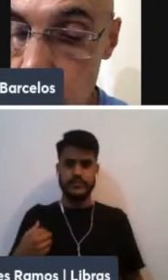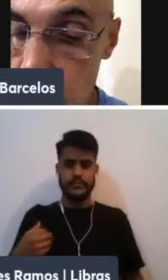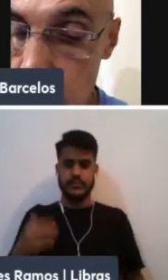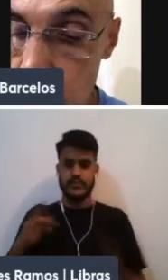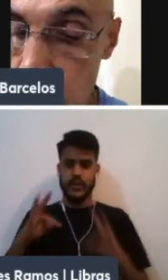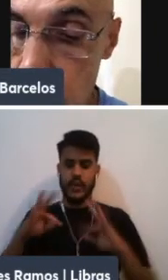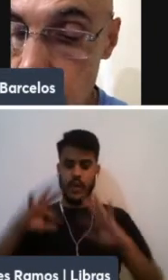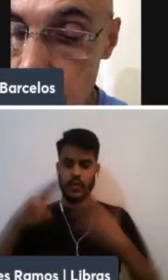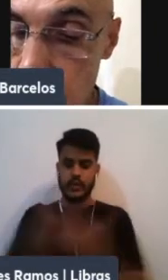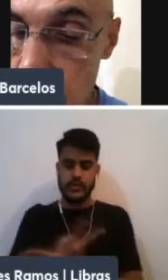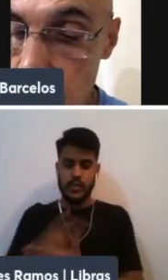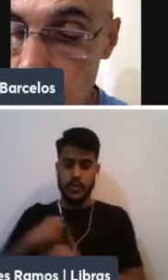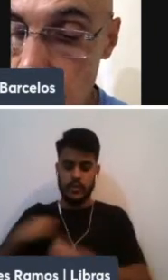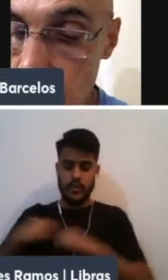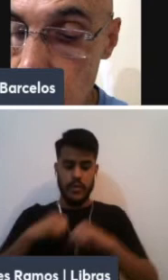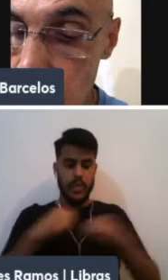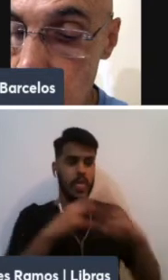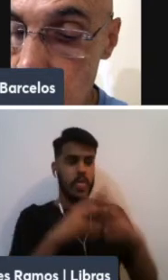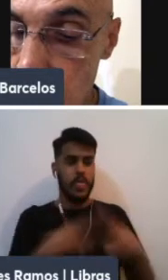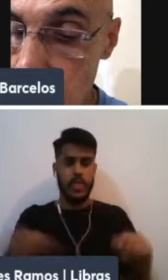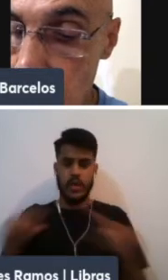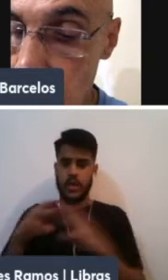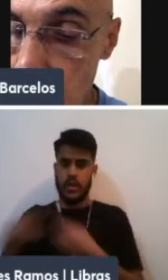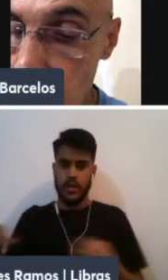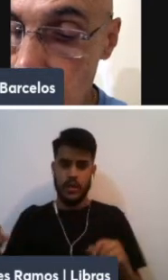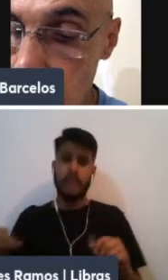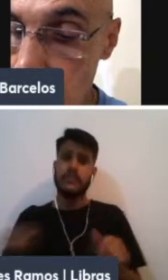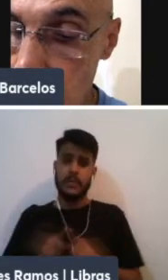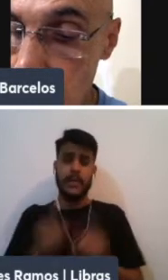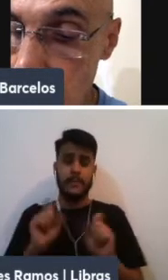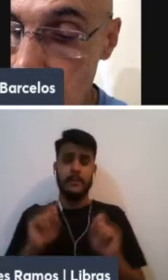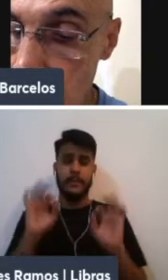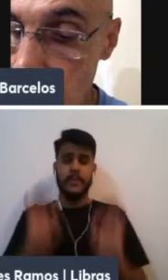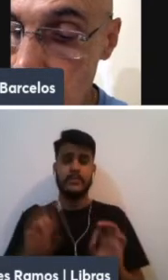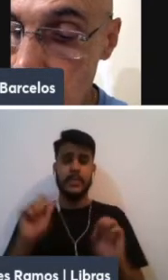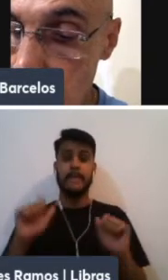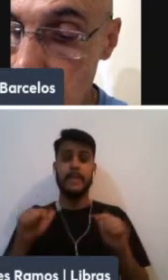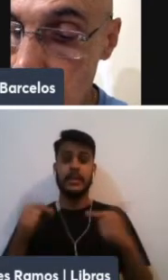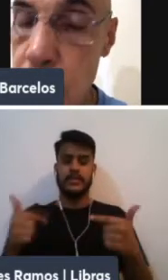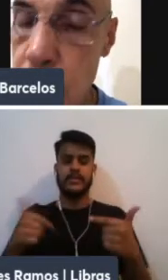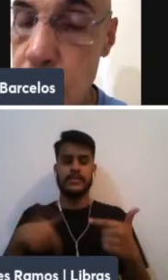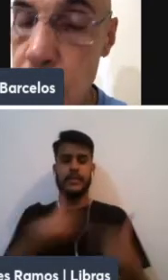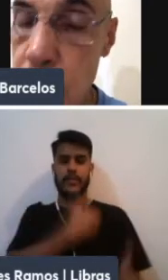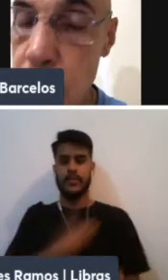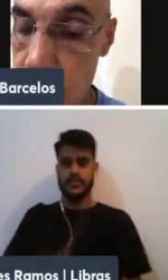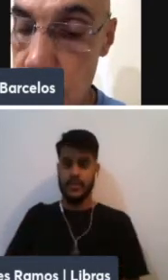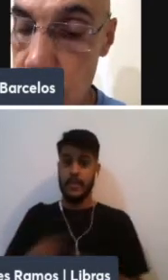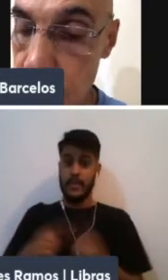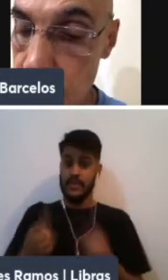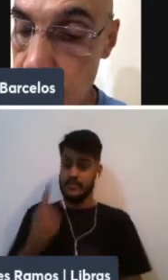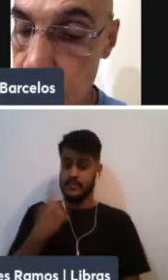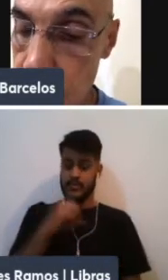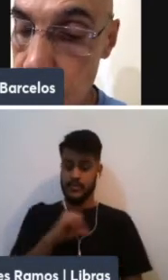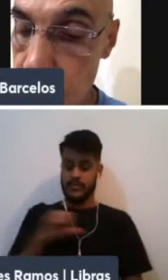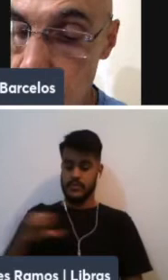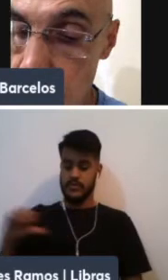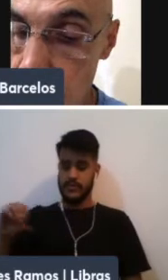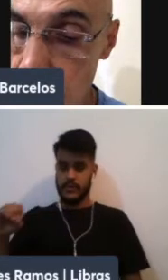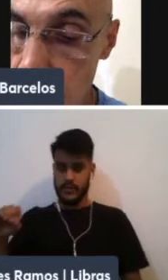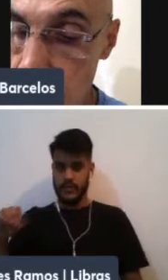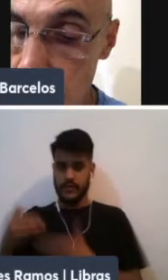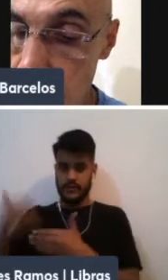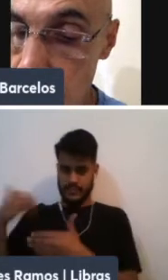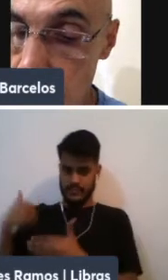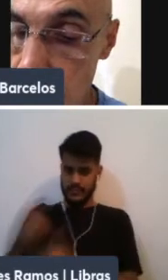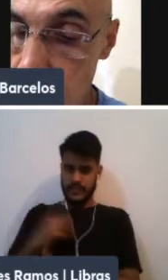eu fiquei mais na militância política mesmo, de esquerda, até que em 90, por conta da AIDS, o movimento AIDS, né,